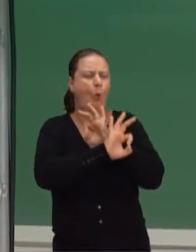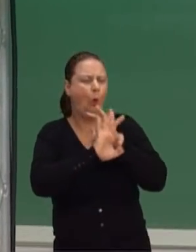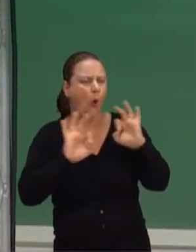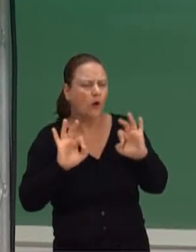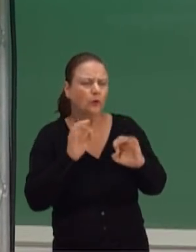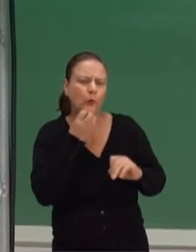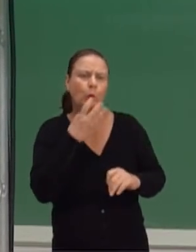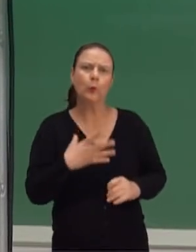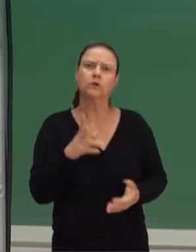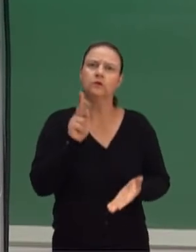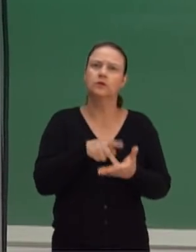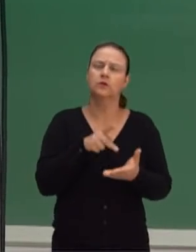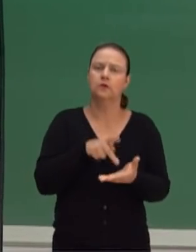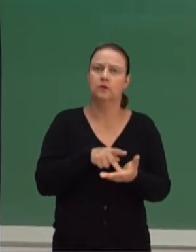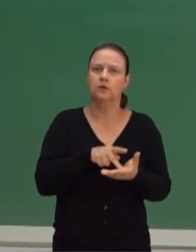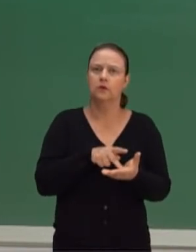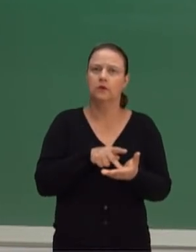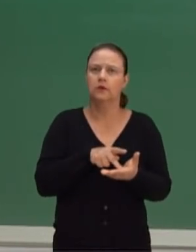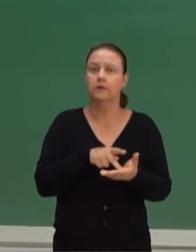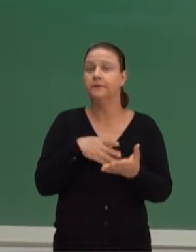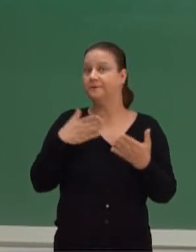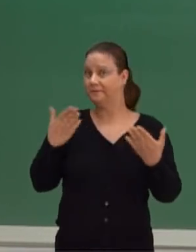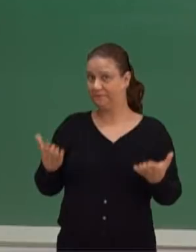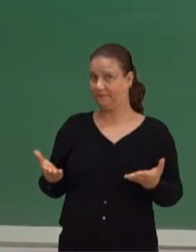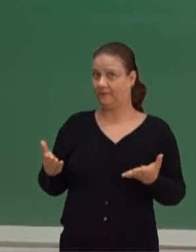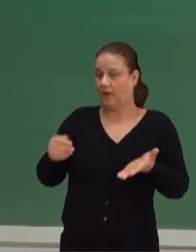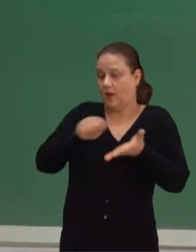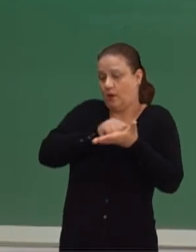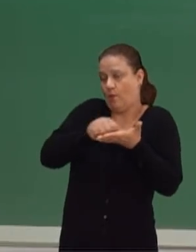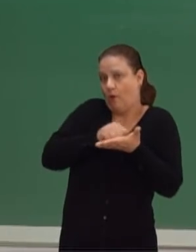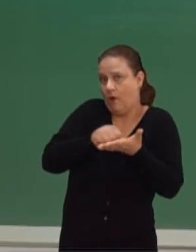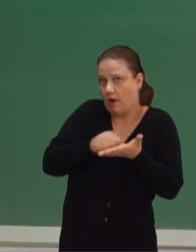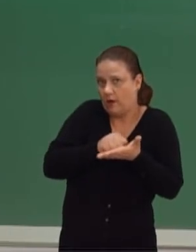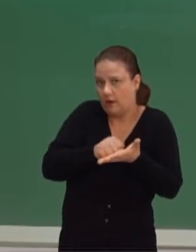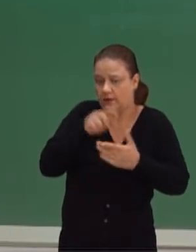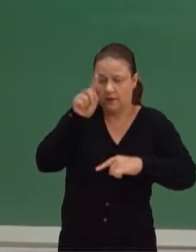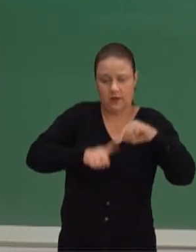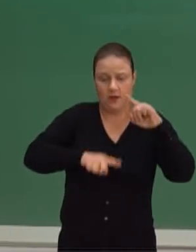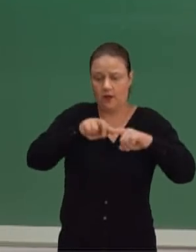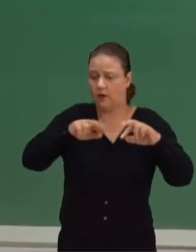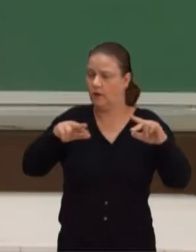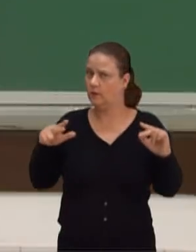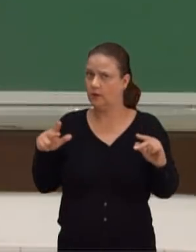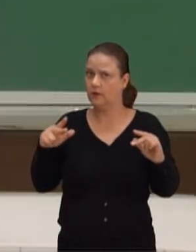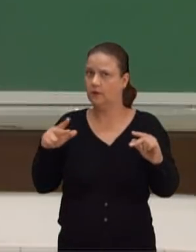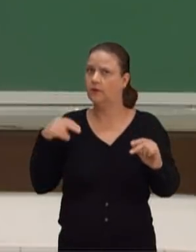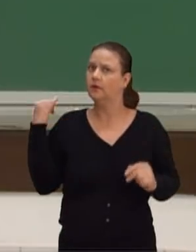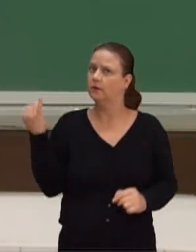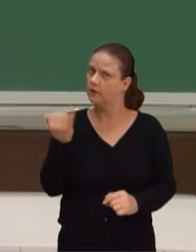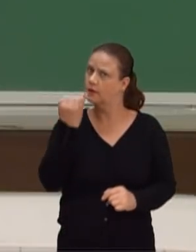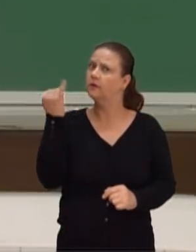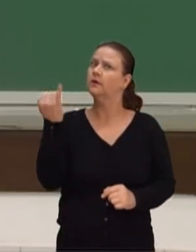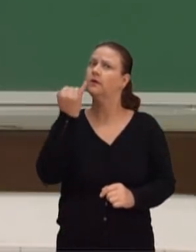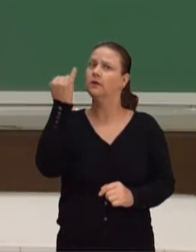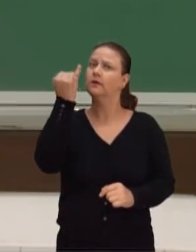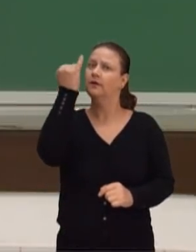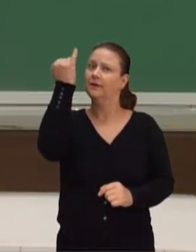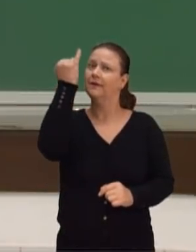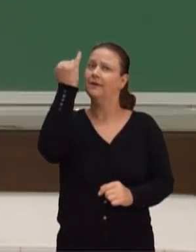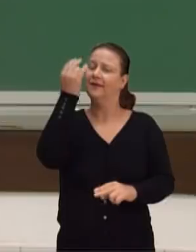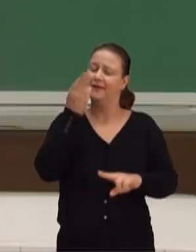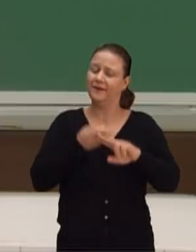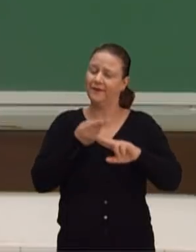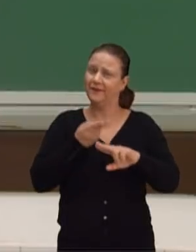borracha não é um material desnecessário para a língua portuguesa. Não, borracha é